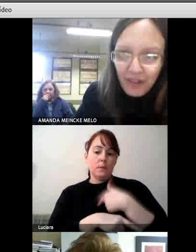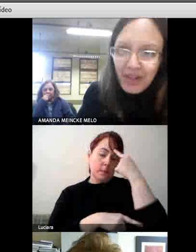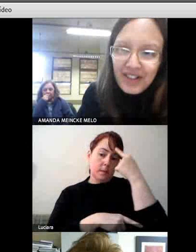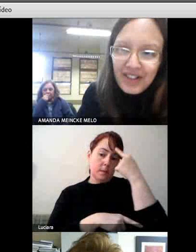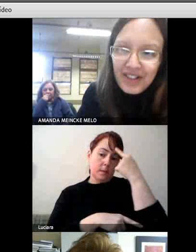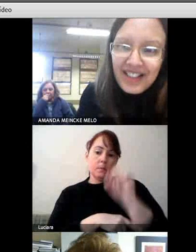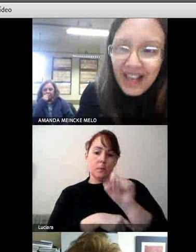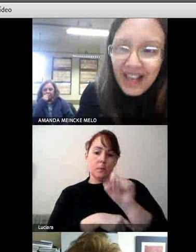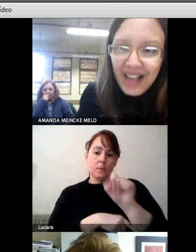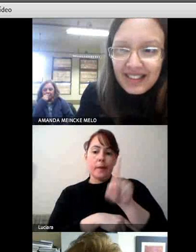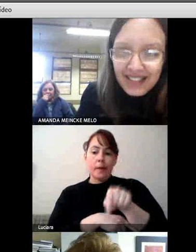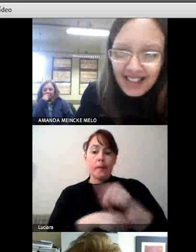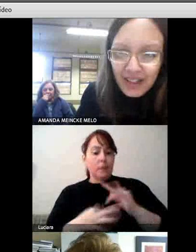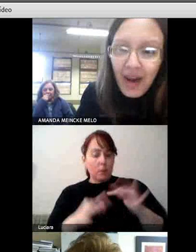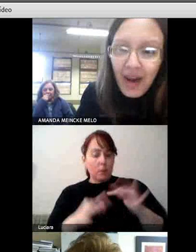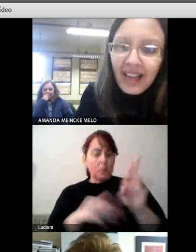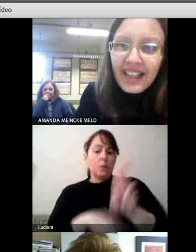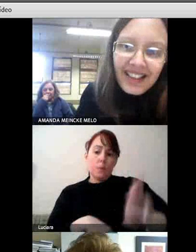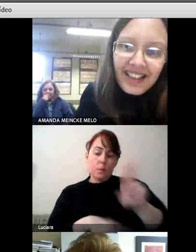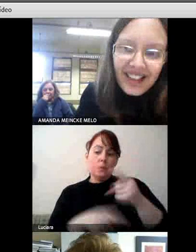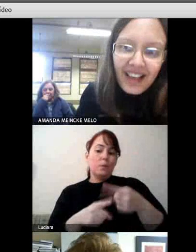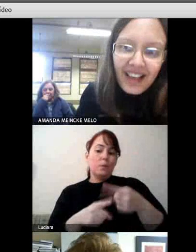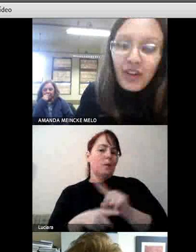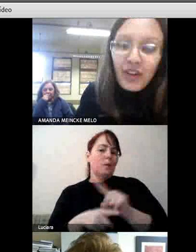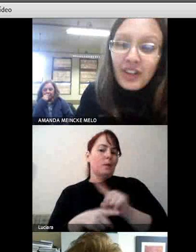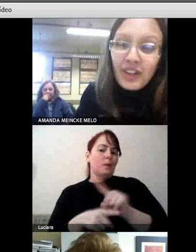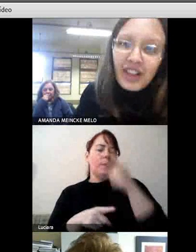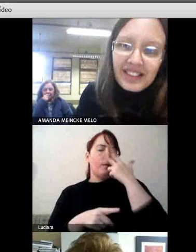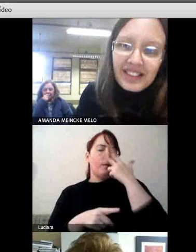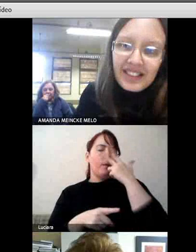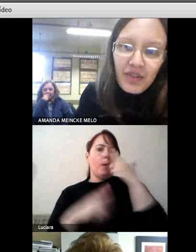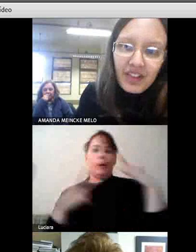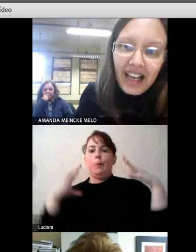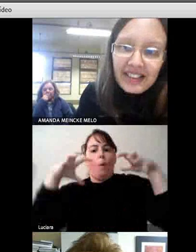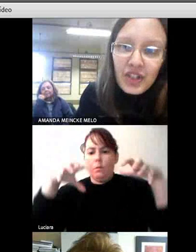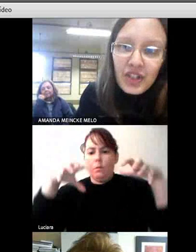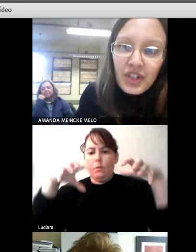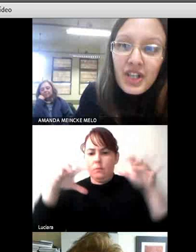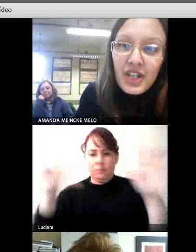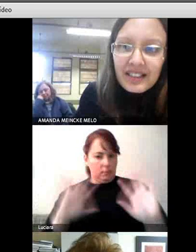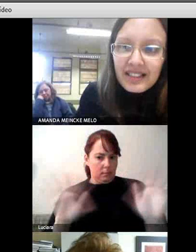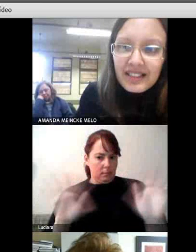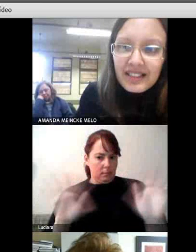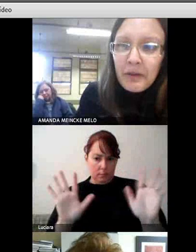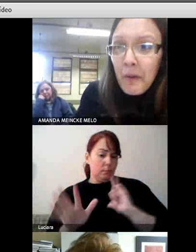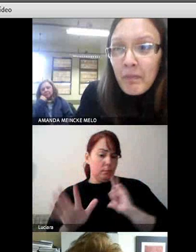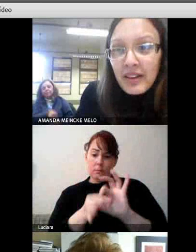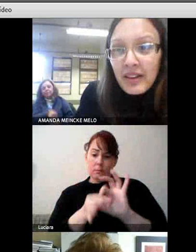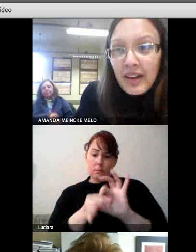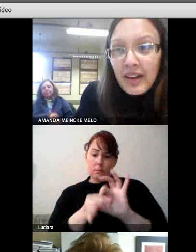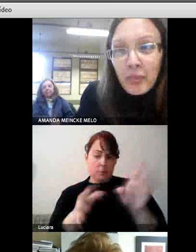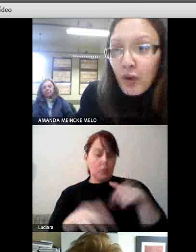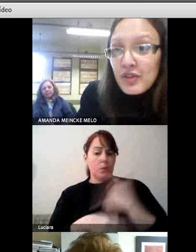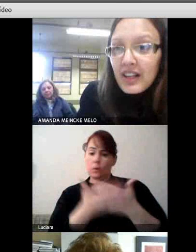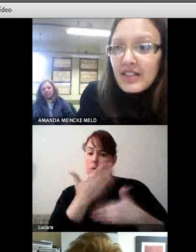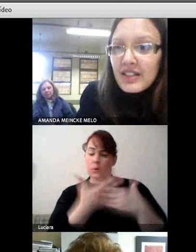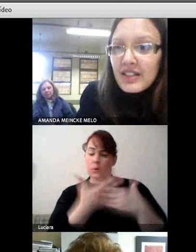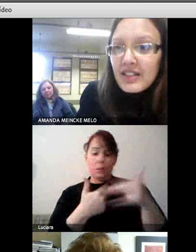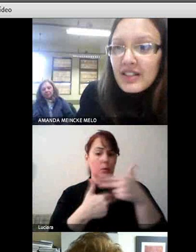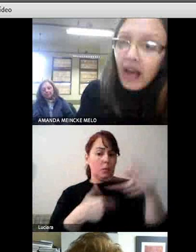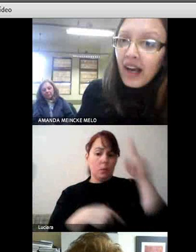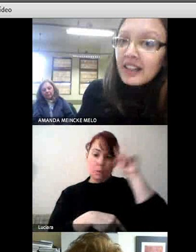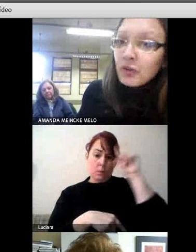nenhum bicho de sete cabeças, elas estão aí em todas as nossas atividades cotidianas, né? O professor, às